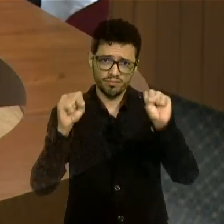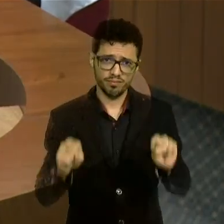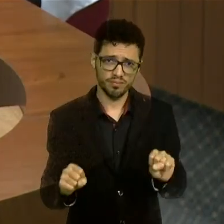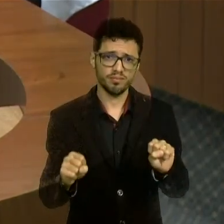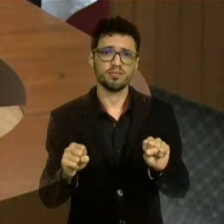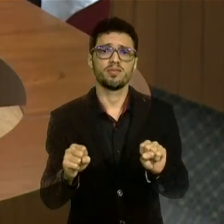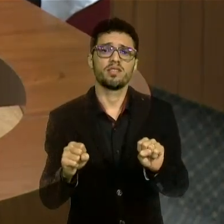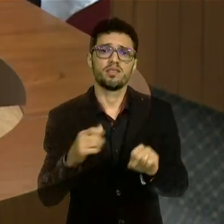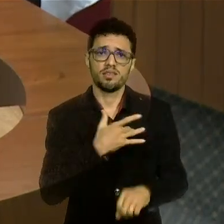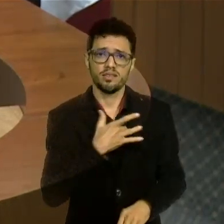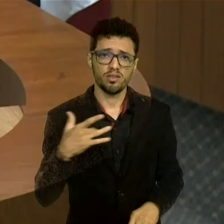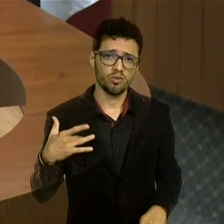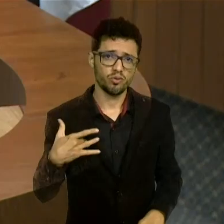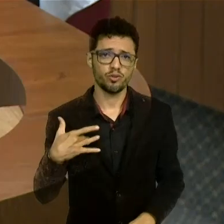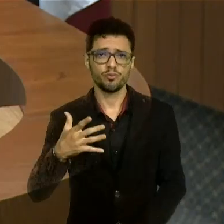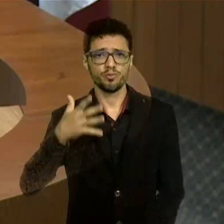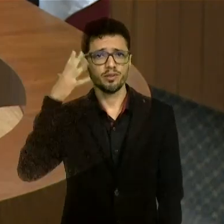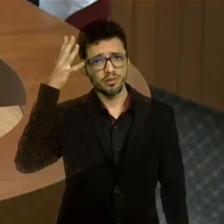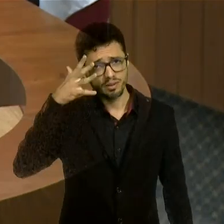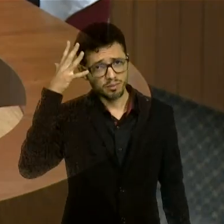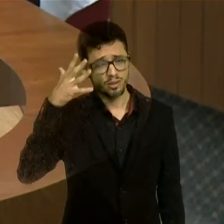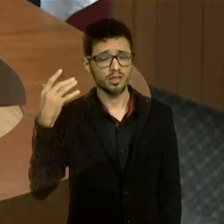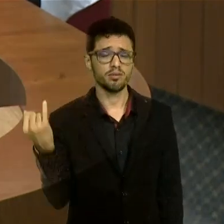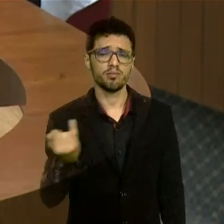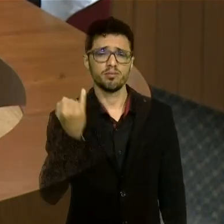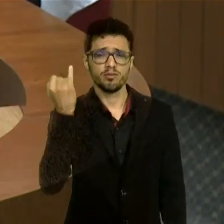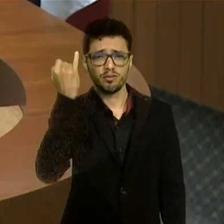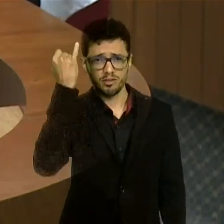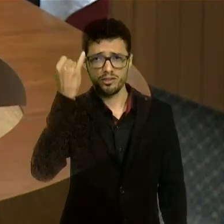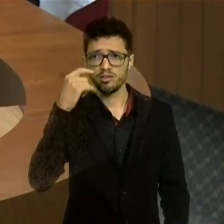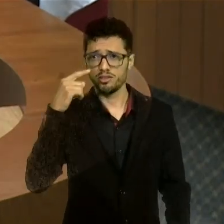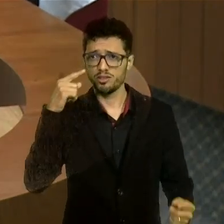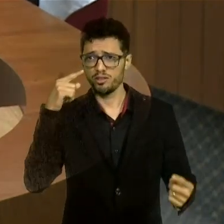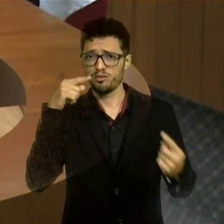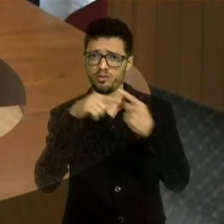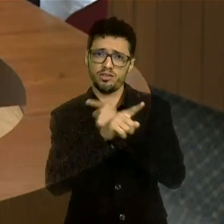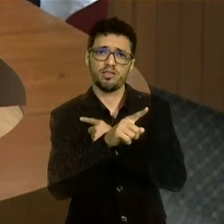muito importante e desafiadores para nós. Obrigada.